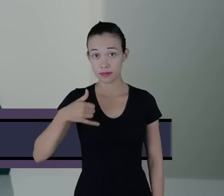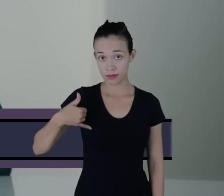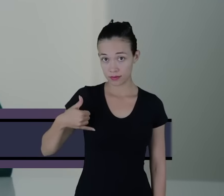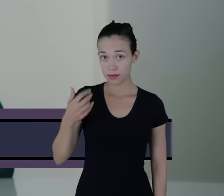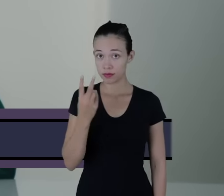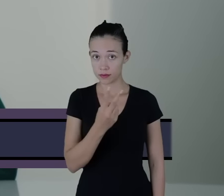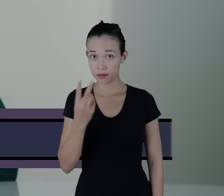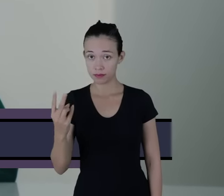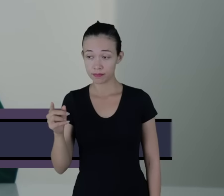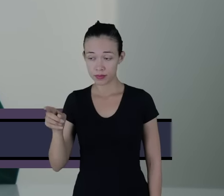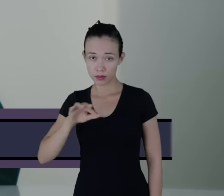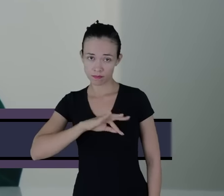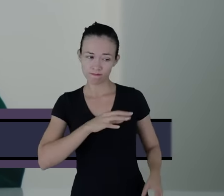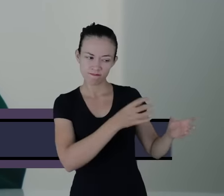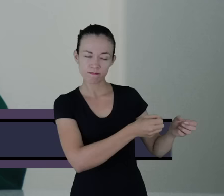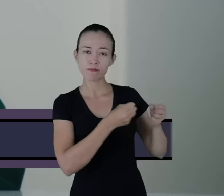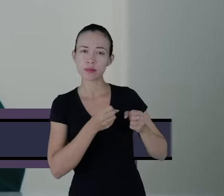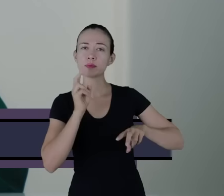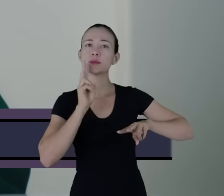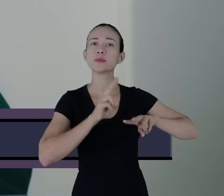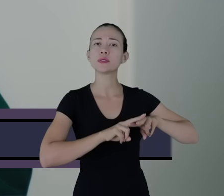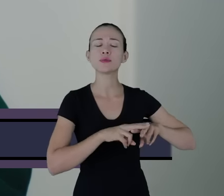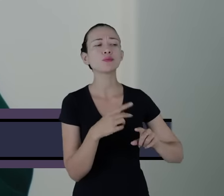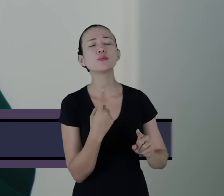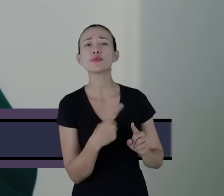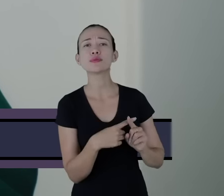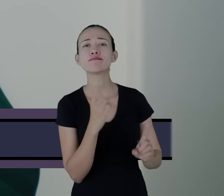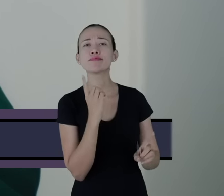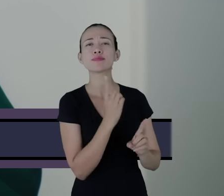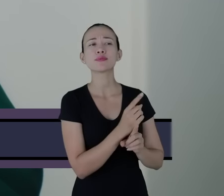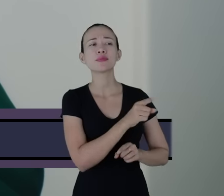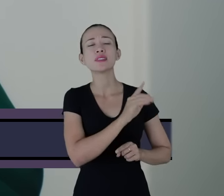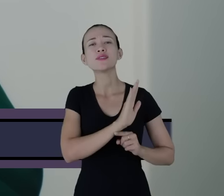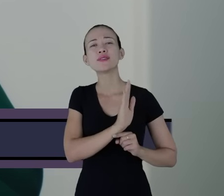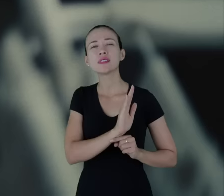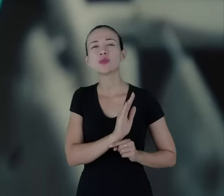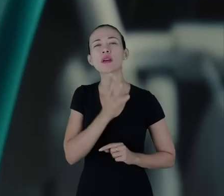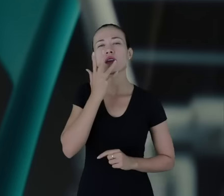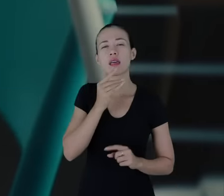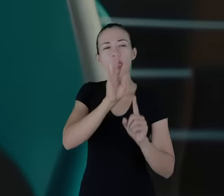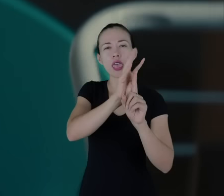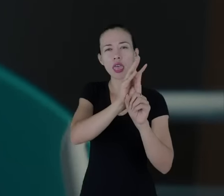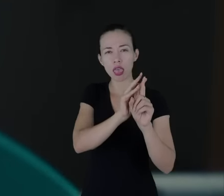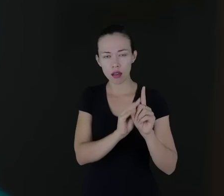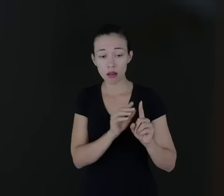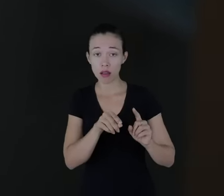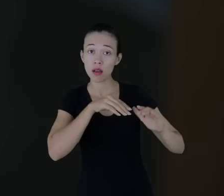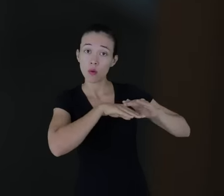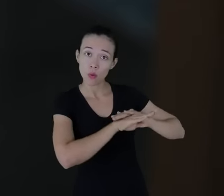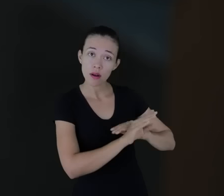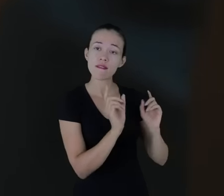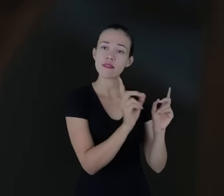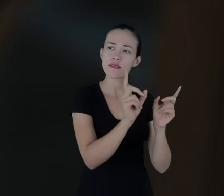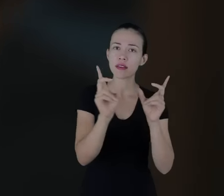Um homem de 22 anos foi preso em flagrante por armazenar e vender imagens de abuso infantil. A investigação indica que o